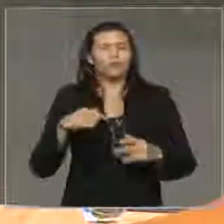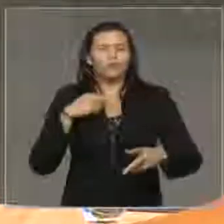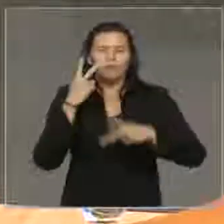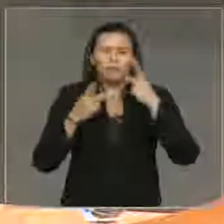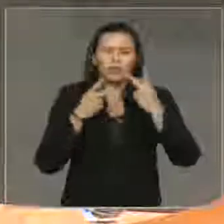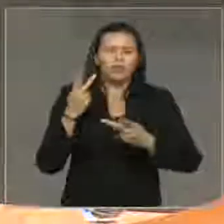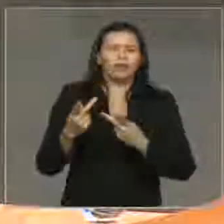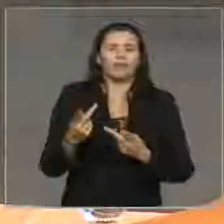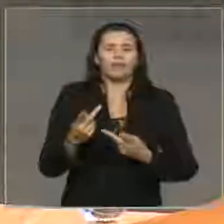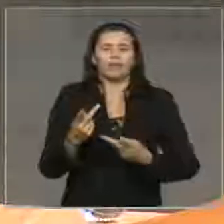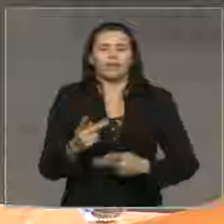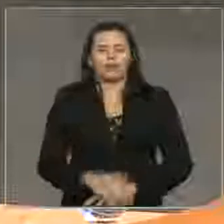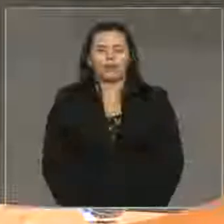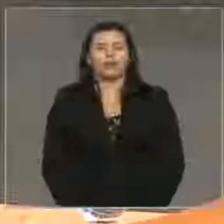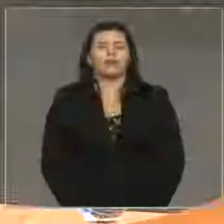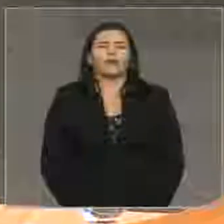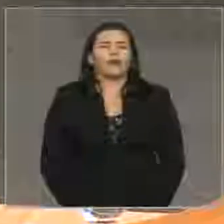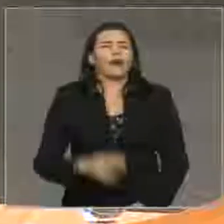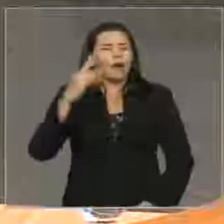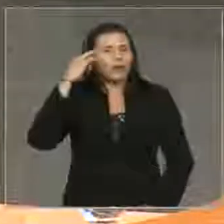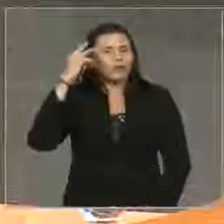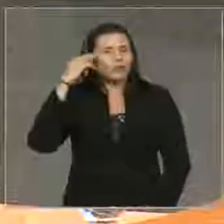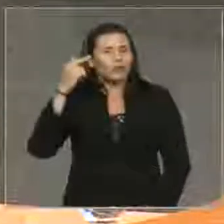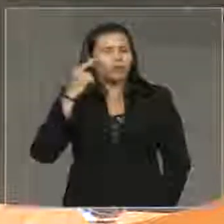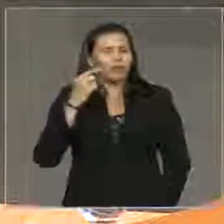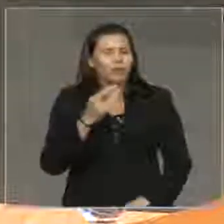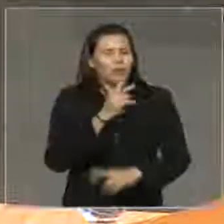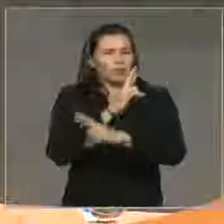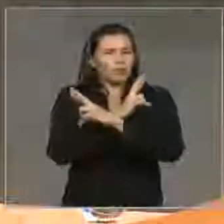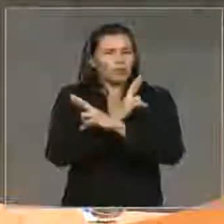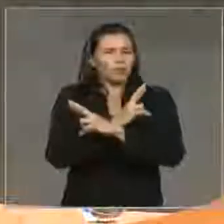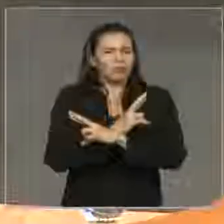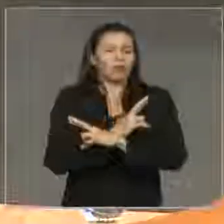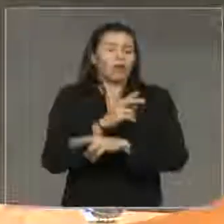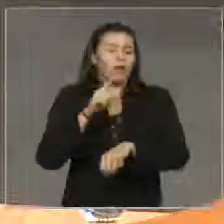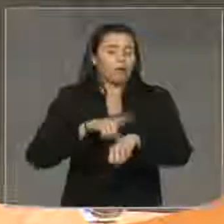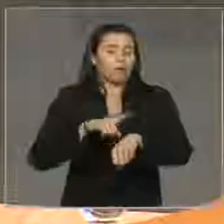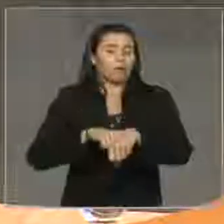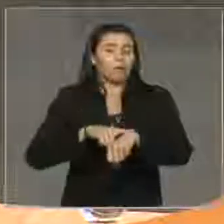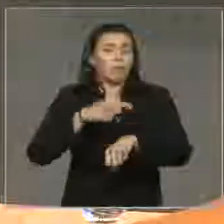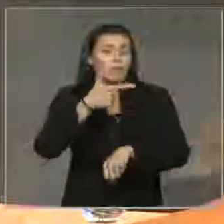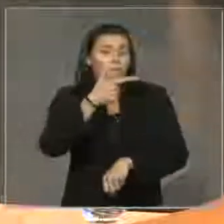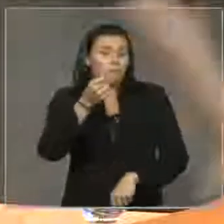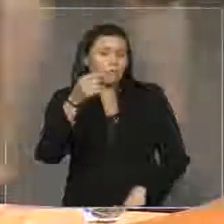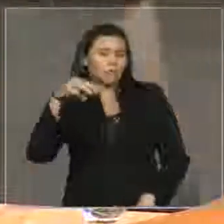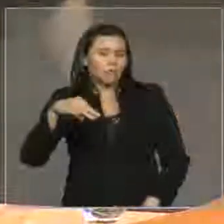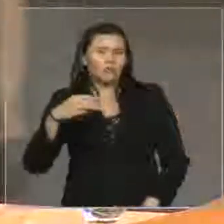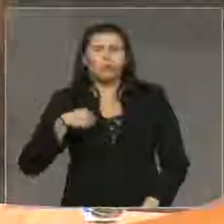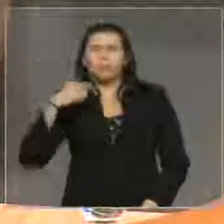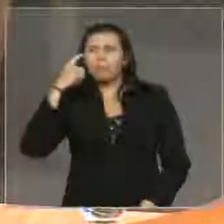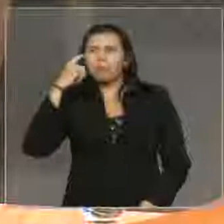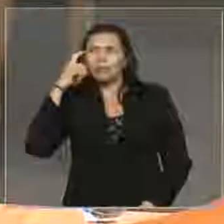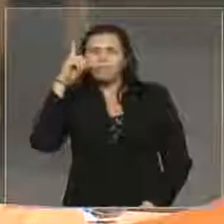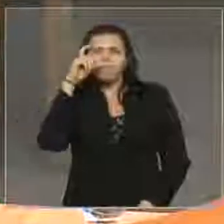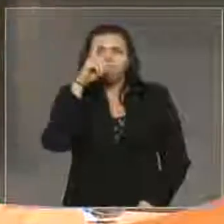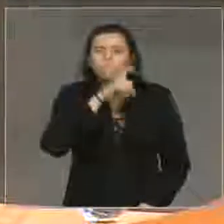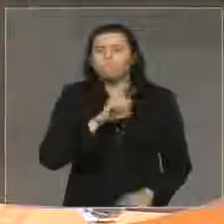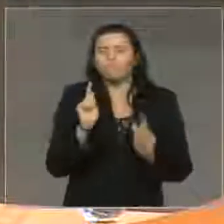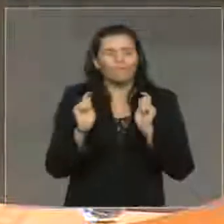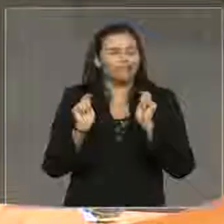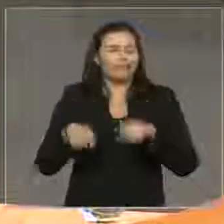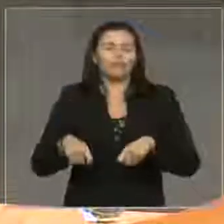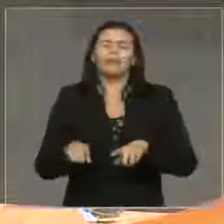20 minutos, eu digo, é impossível lá na solenidade, mas acabei